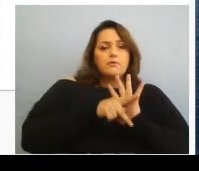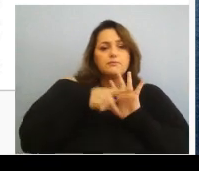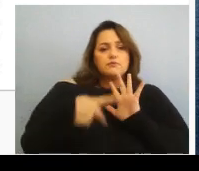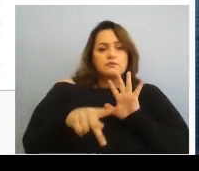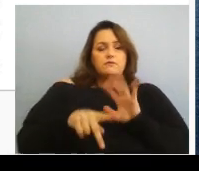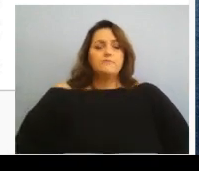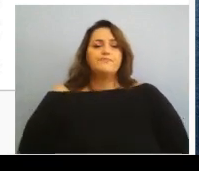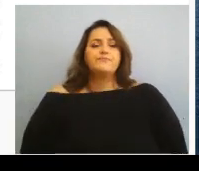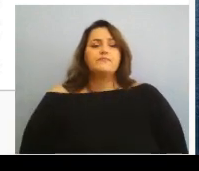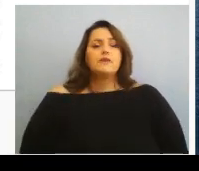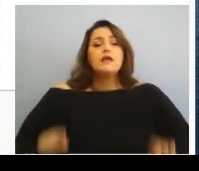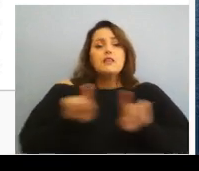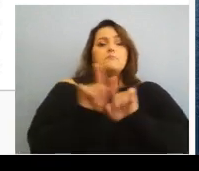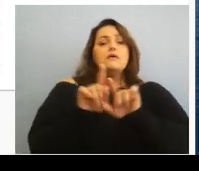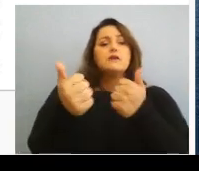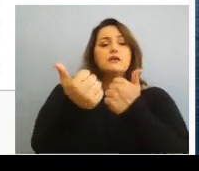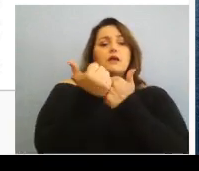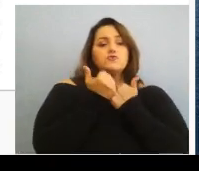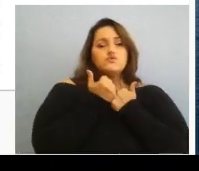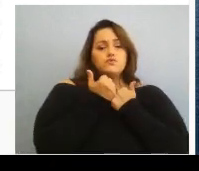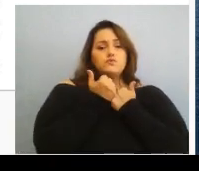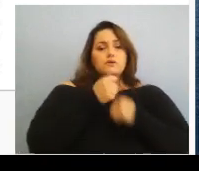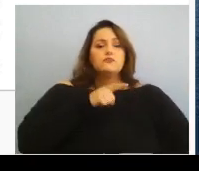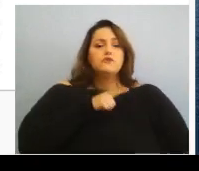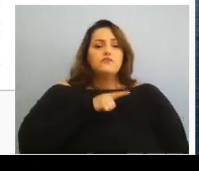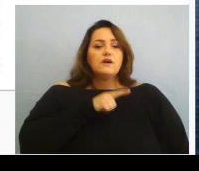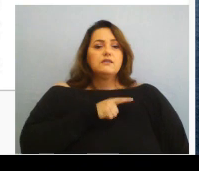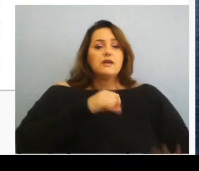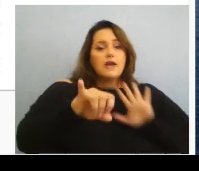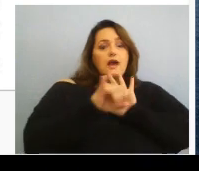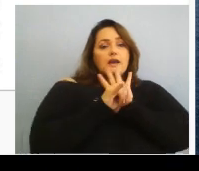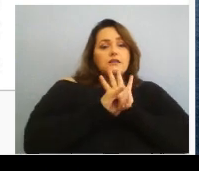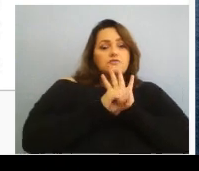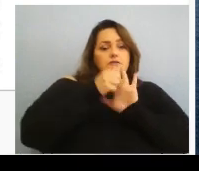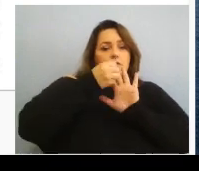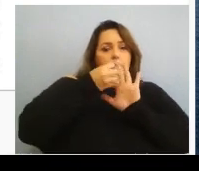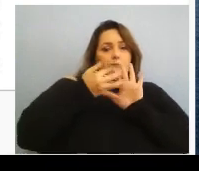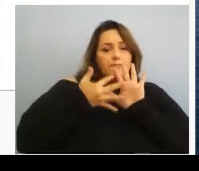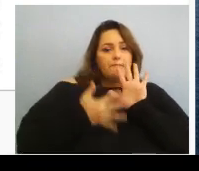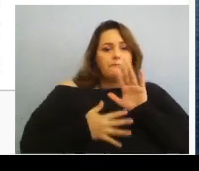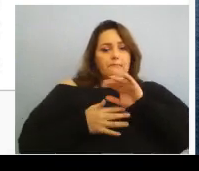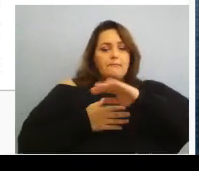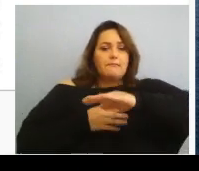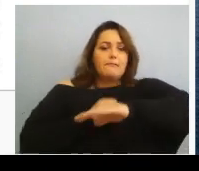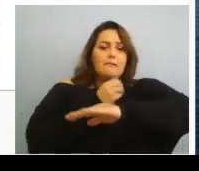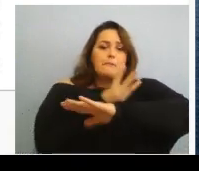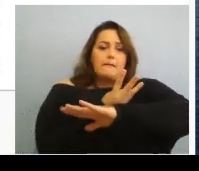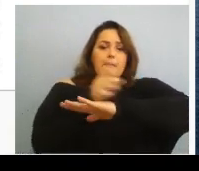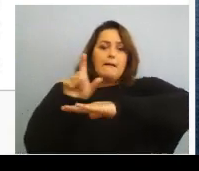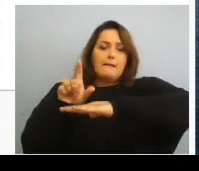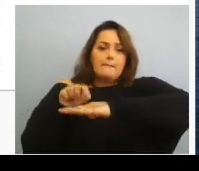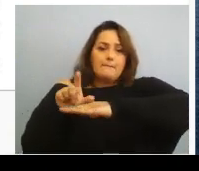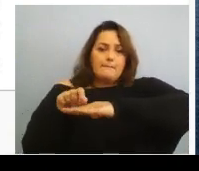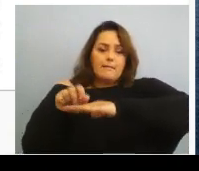inclusive. Além disso, você tem um campo de ajuda, onde vai ter a identificação da listagem brasileira de resíduos sólidos,